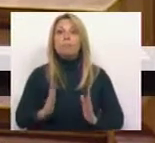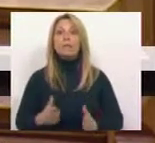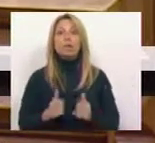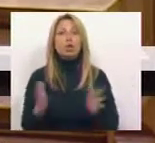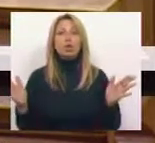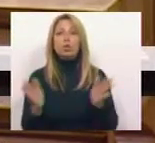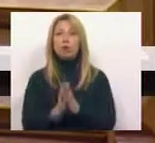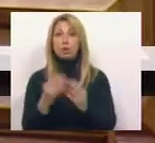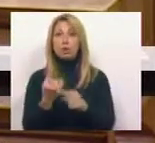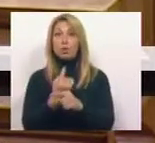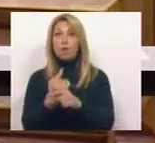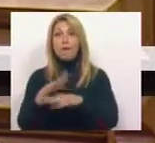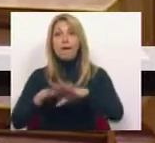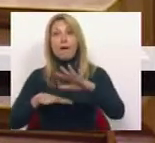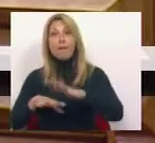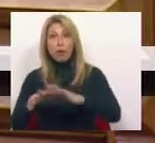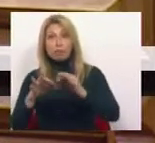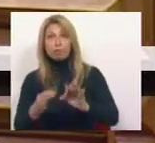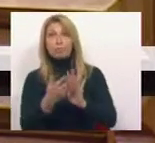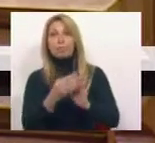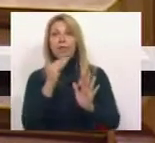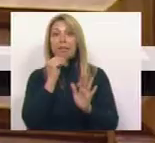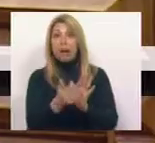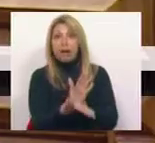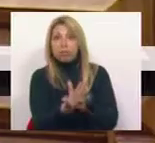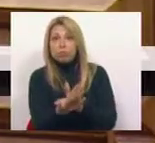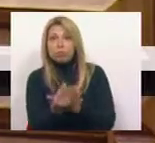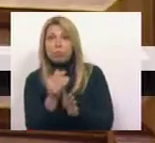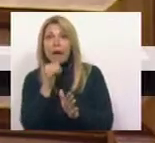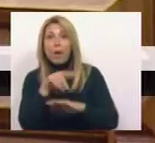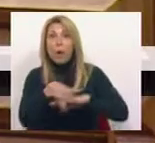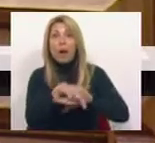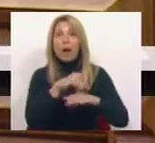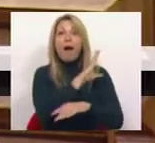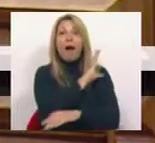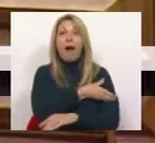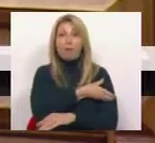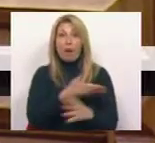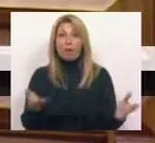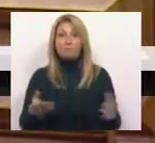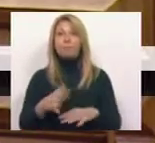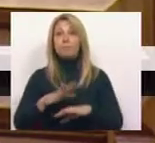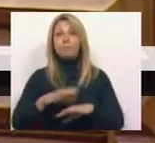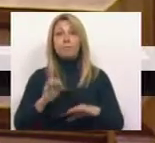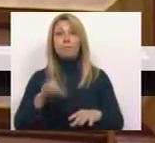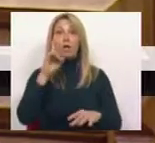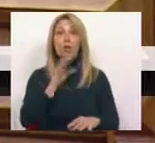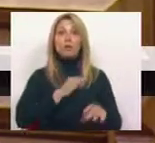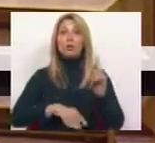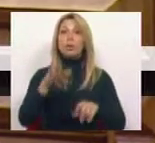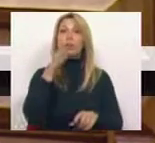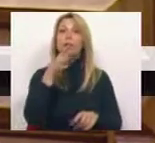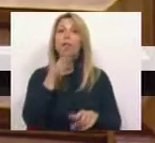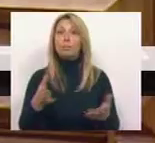que gerem o efetivo desassoreamento da Ria de Aveiro. E é por isso, Sra. Presidente, senhoras e senhores deputados, que os Verdes, muito